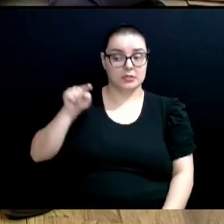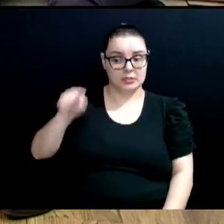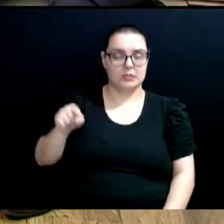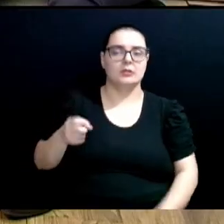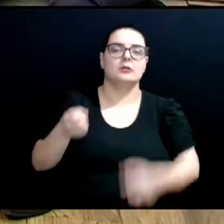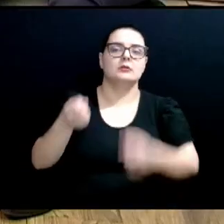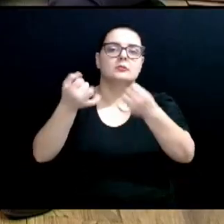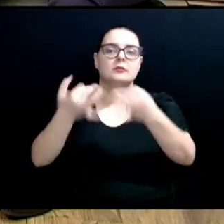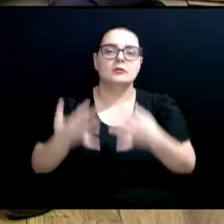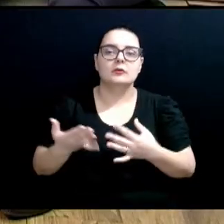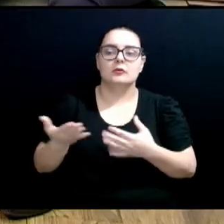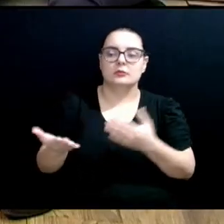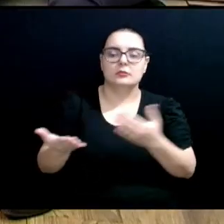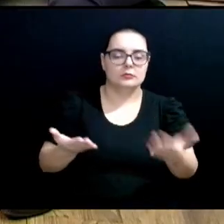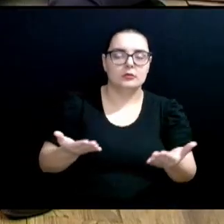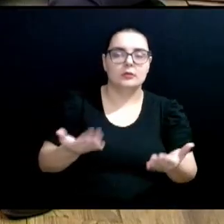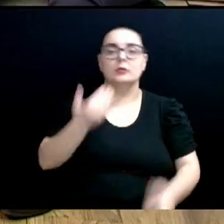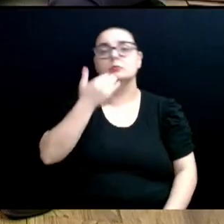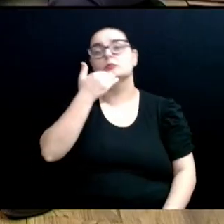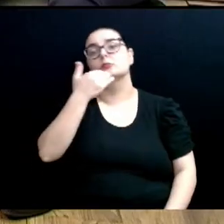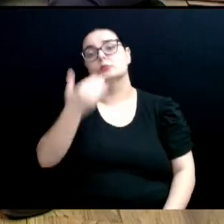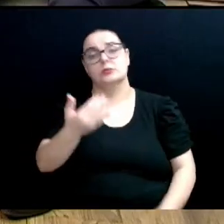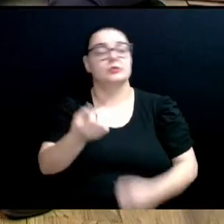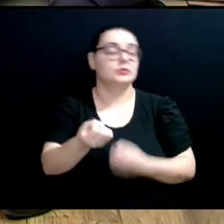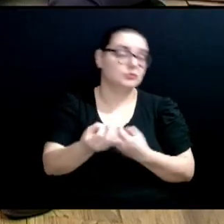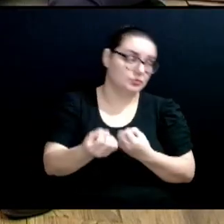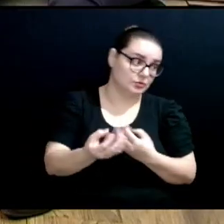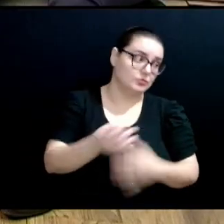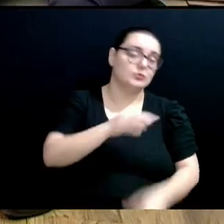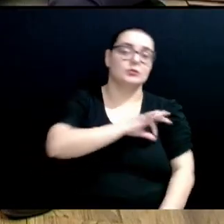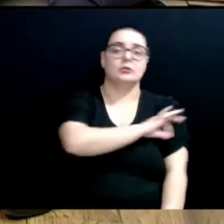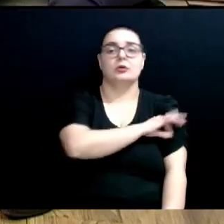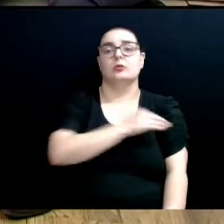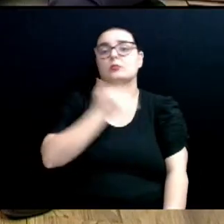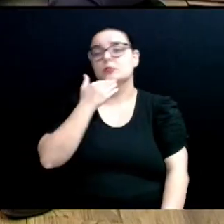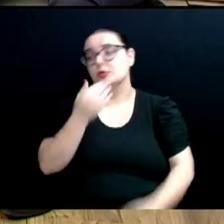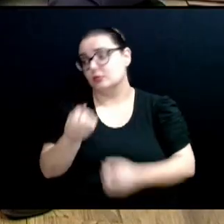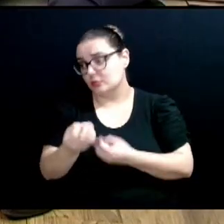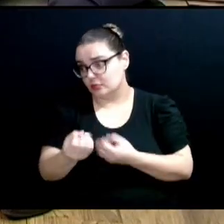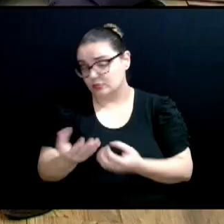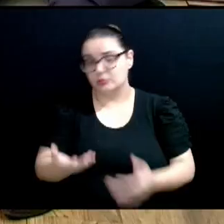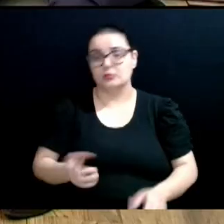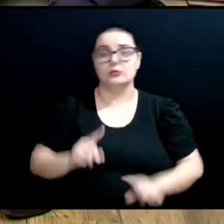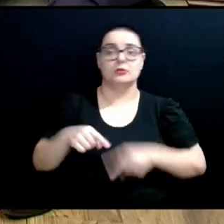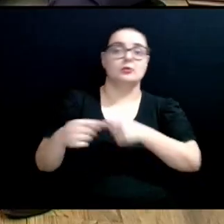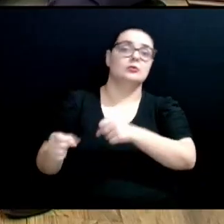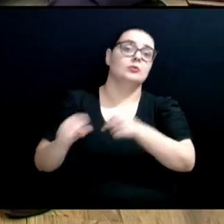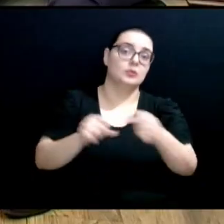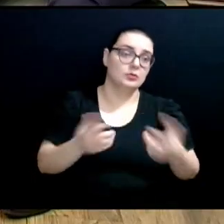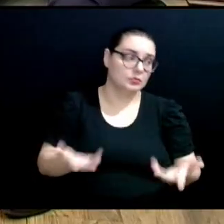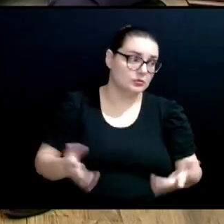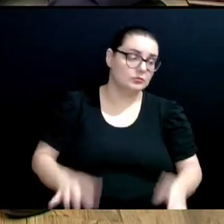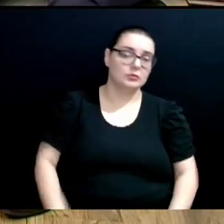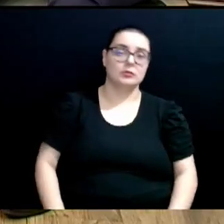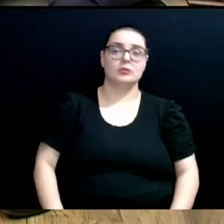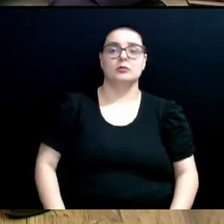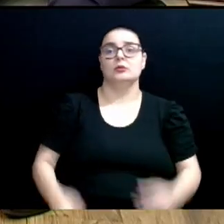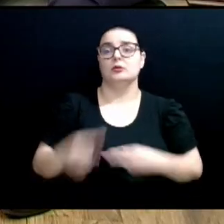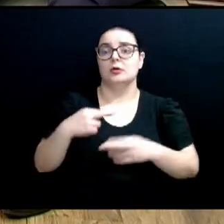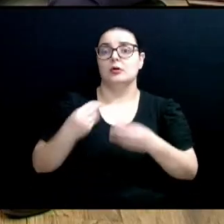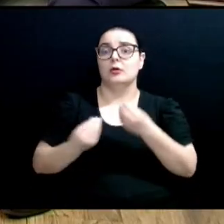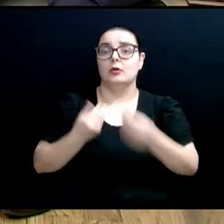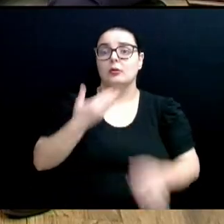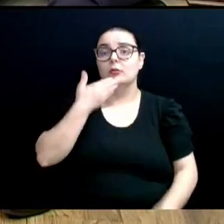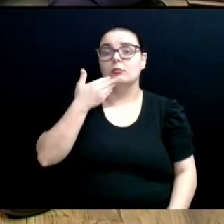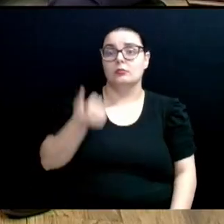partes, pedir informações à Prefeitura, pedir informações a outros poderes, né? A respeito de como melhor dar conta